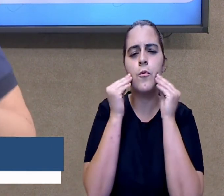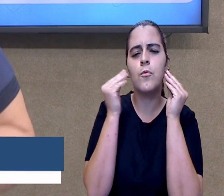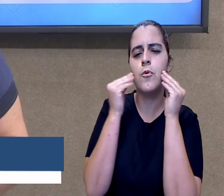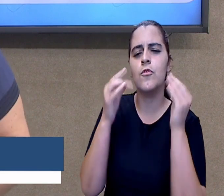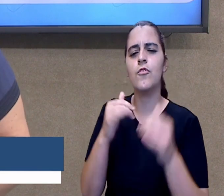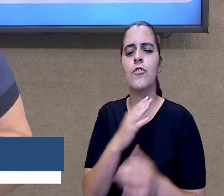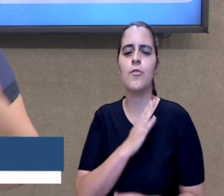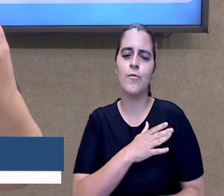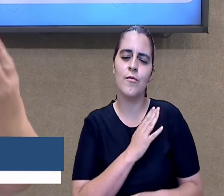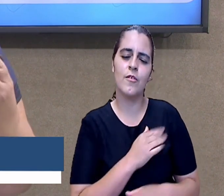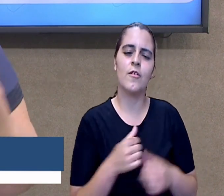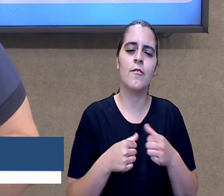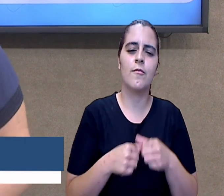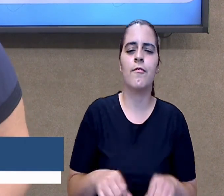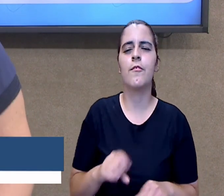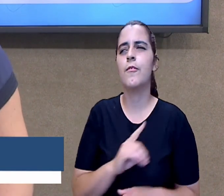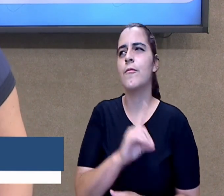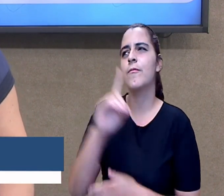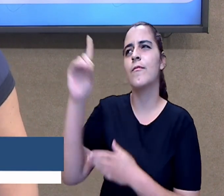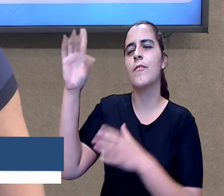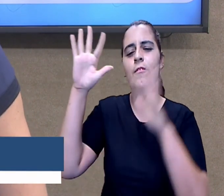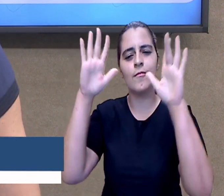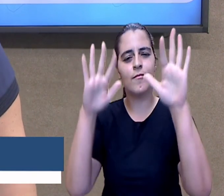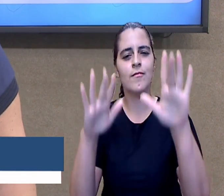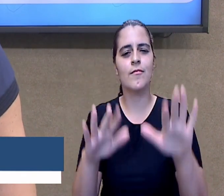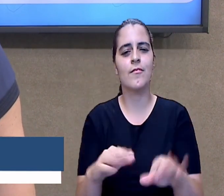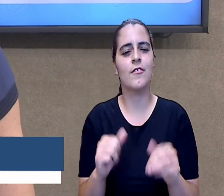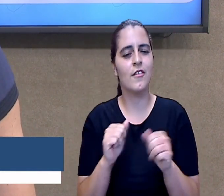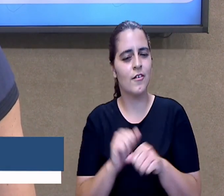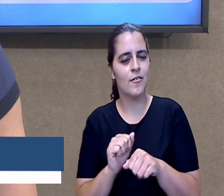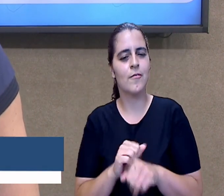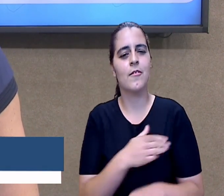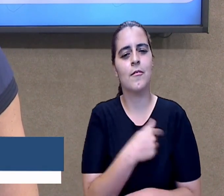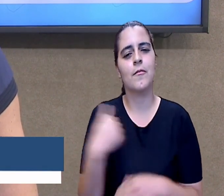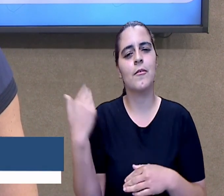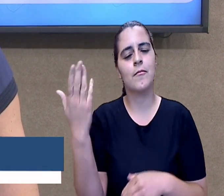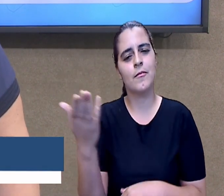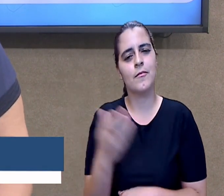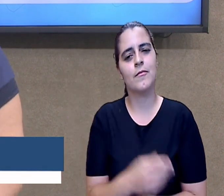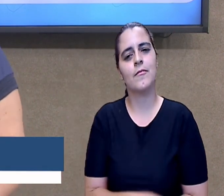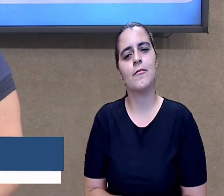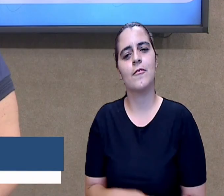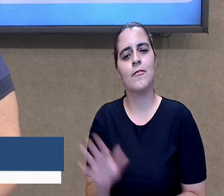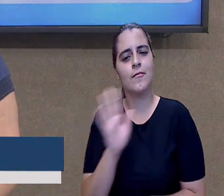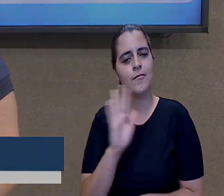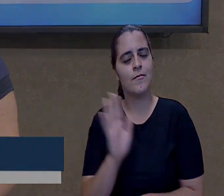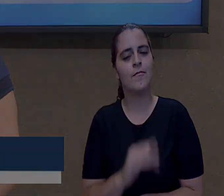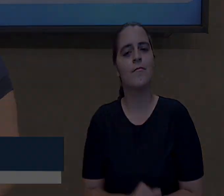beijinho no coração, fiquem com Deus e espero vocês para a próxima aula. Tchau!